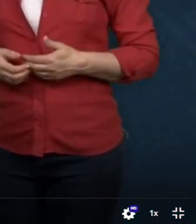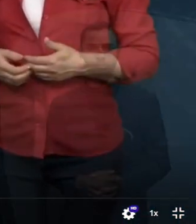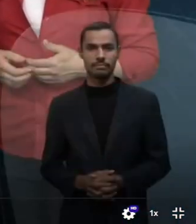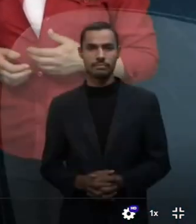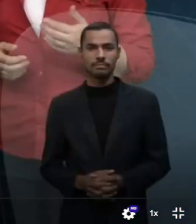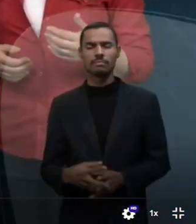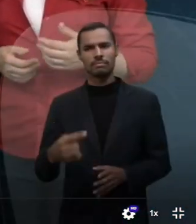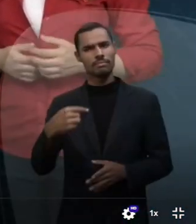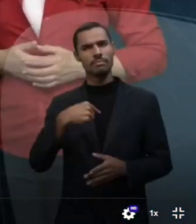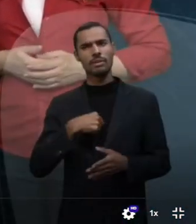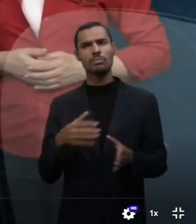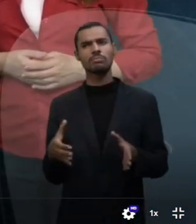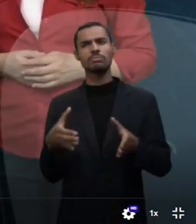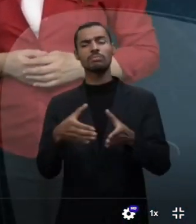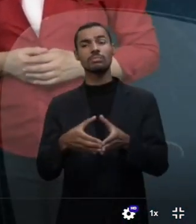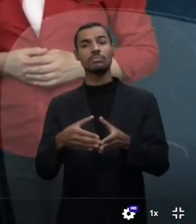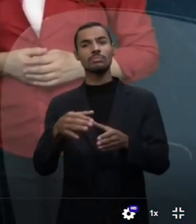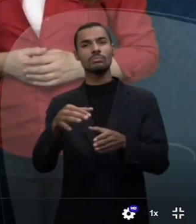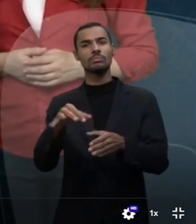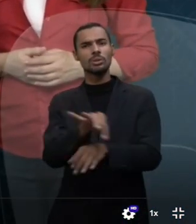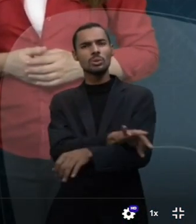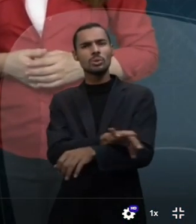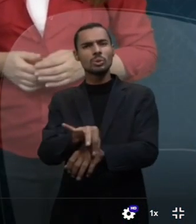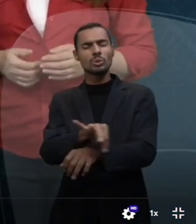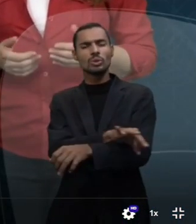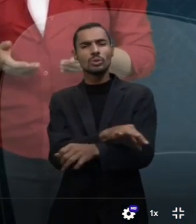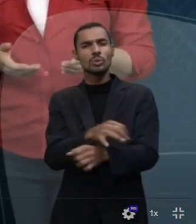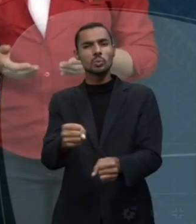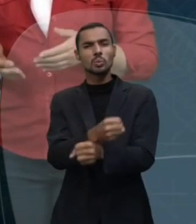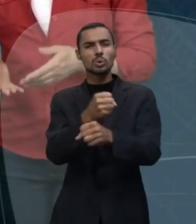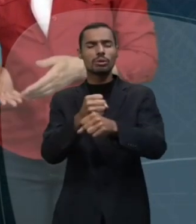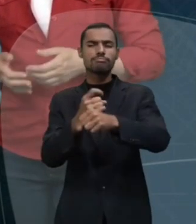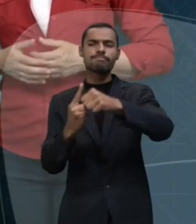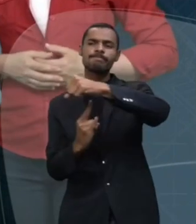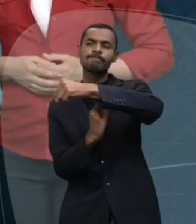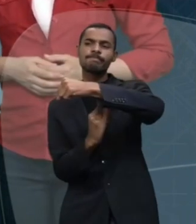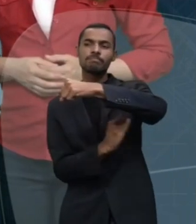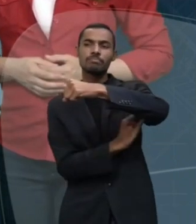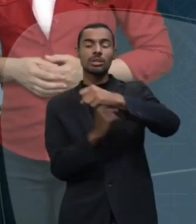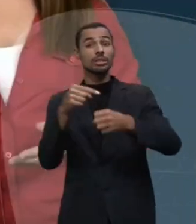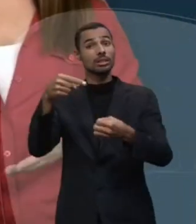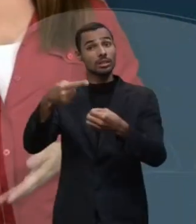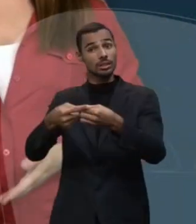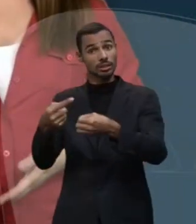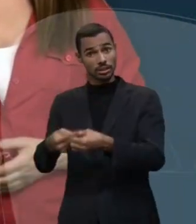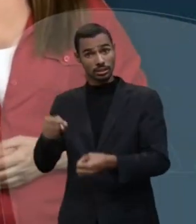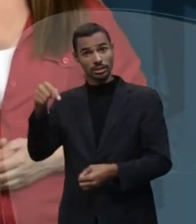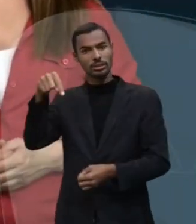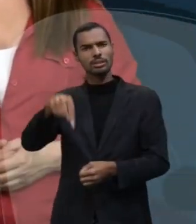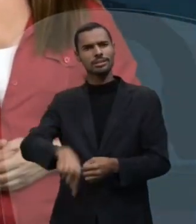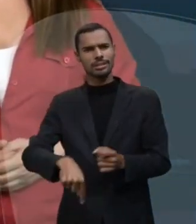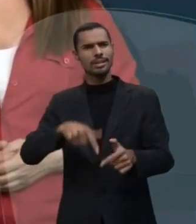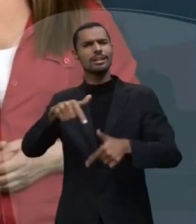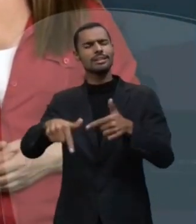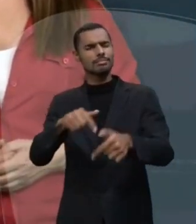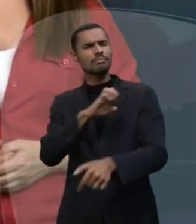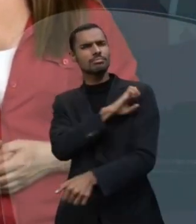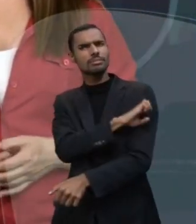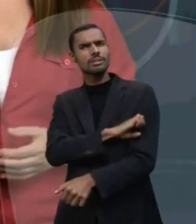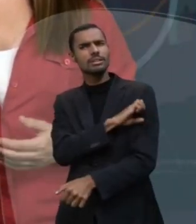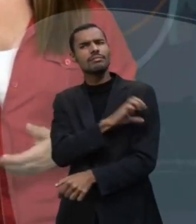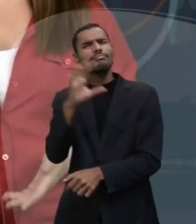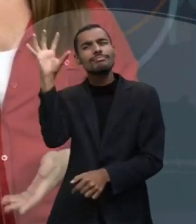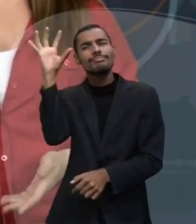Eu faço parte da equipe de engenharia responsável pela construção de uma nova ponte aqui na minha cidade. Mesmo trabalhando como estagiária,